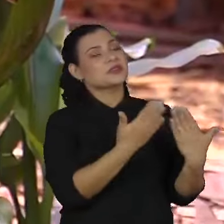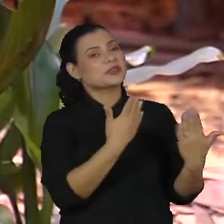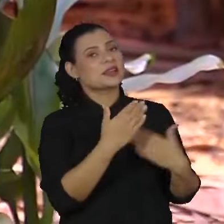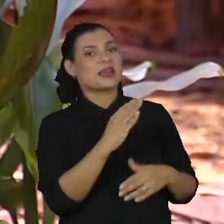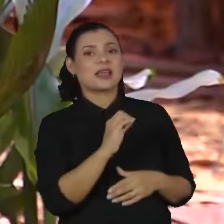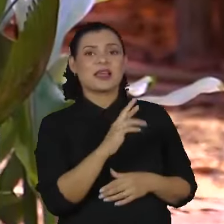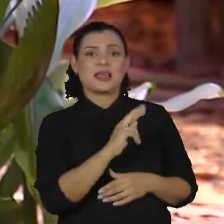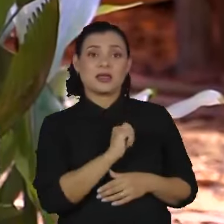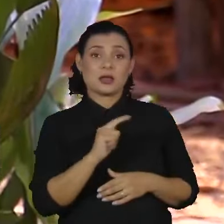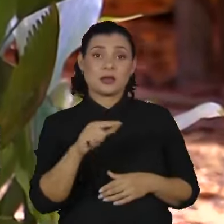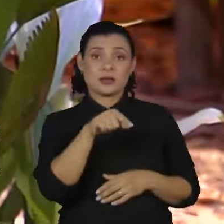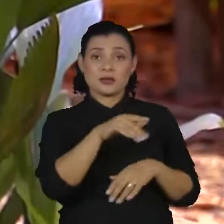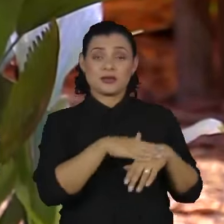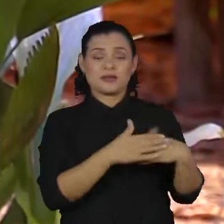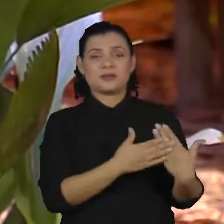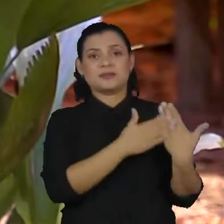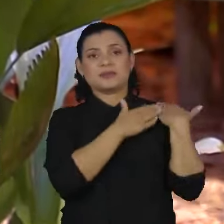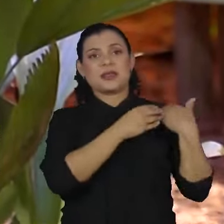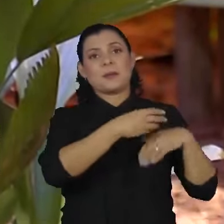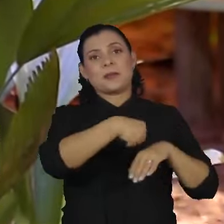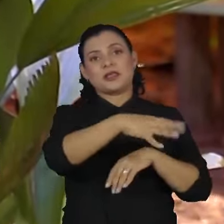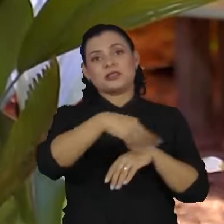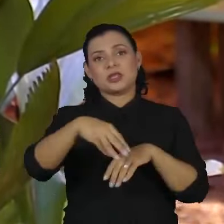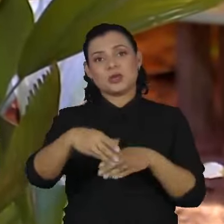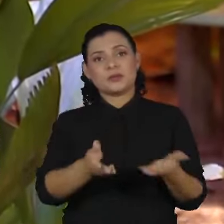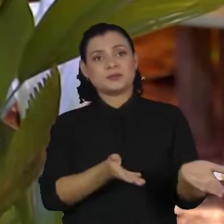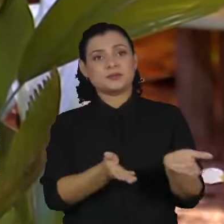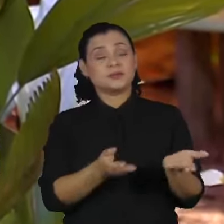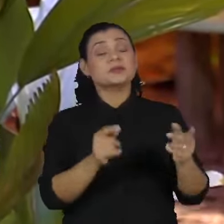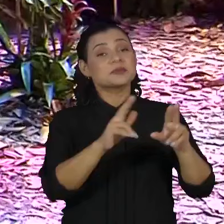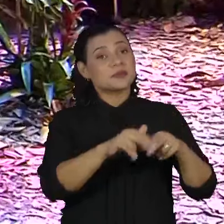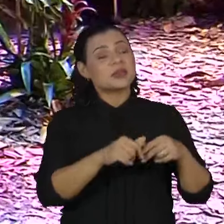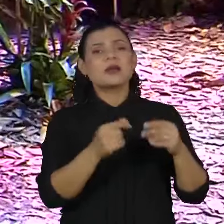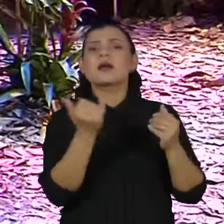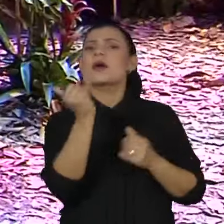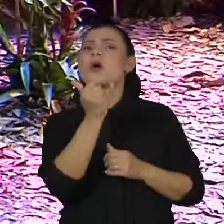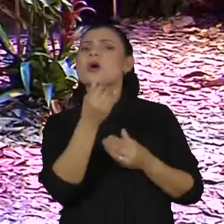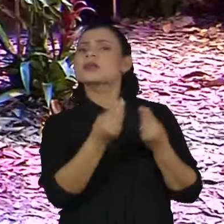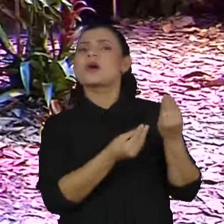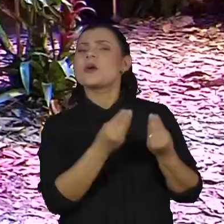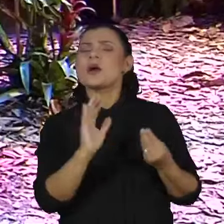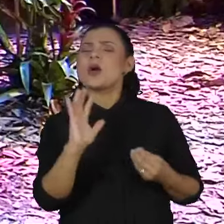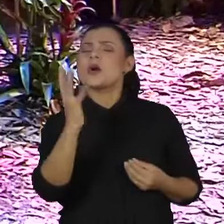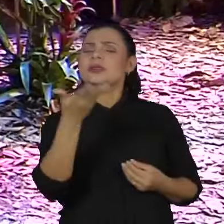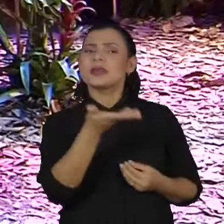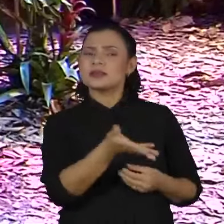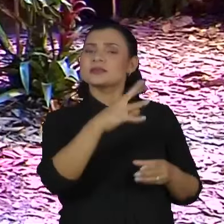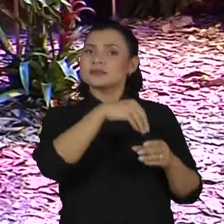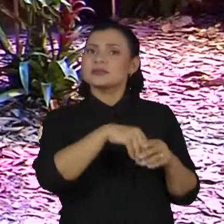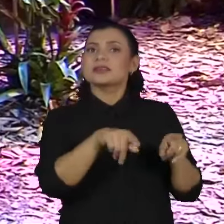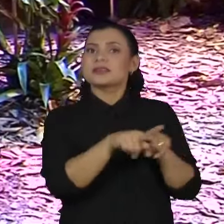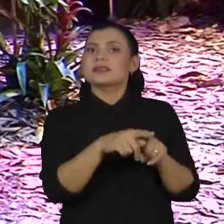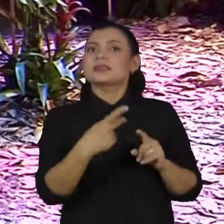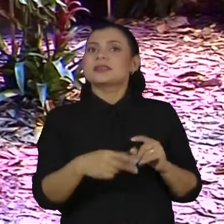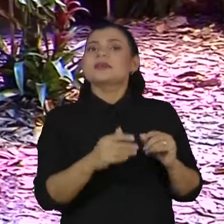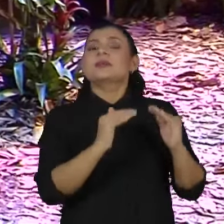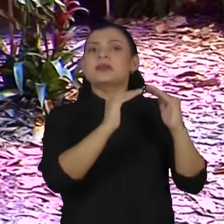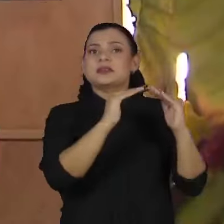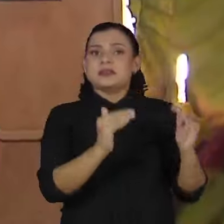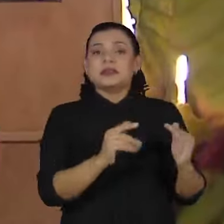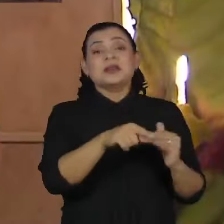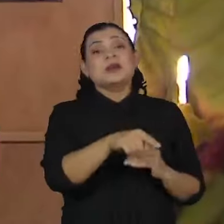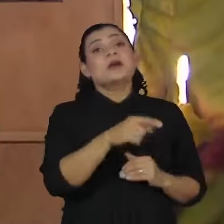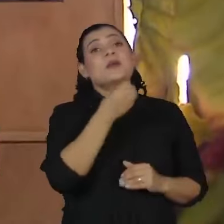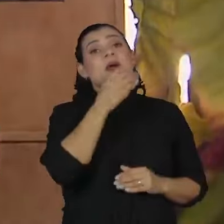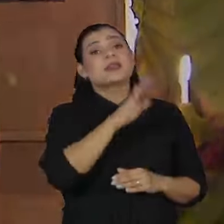Caraúba Rodrigues, que é mediadora local aqui do projeto. Caraúba, conta pra gente o que acontece também aqui na Ocaruçu. Boa